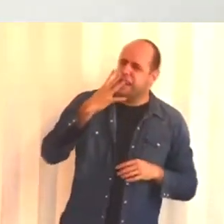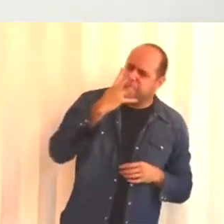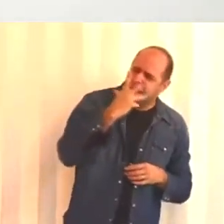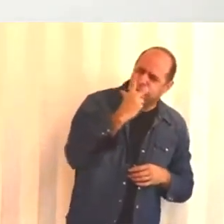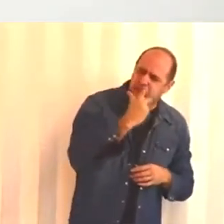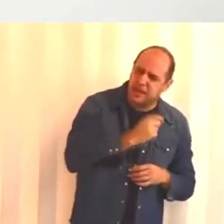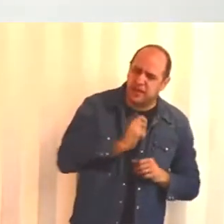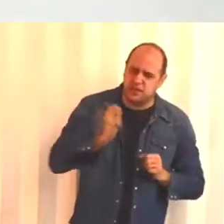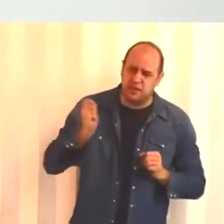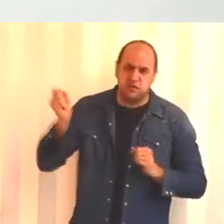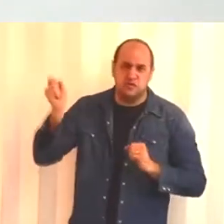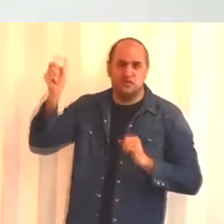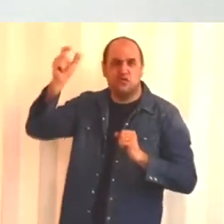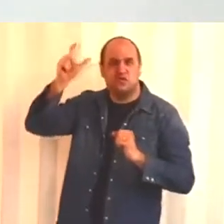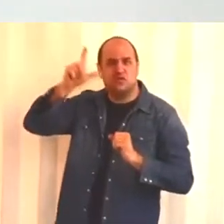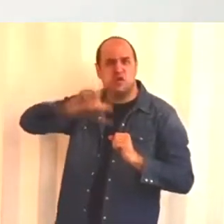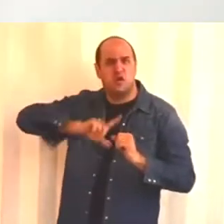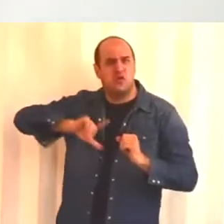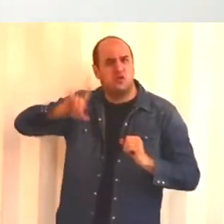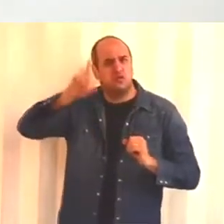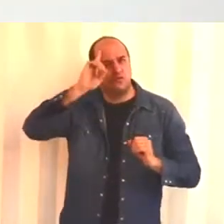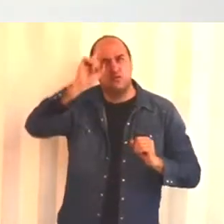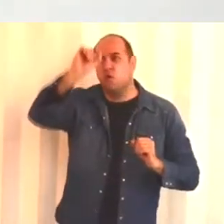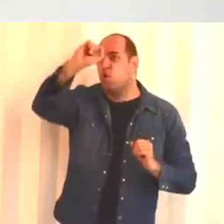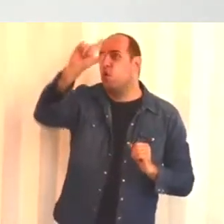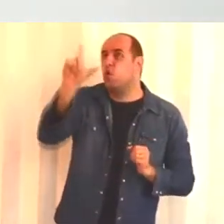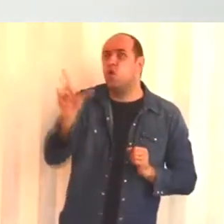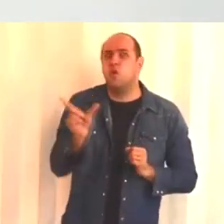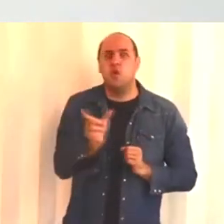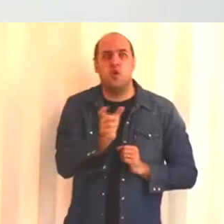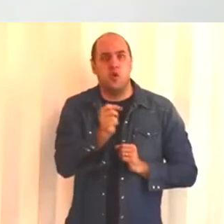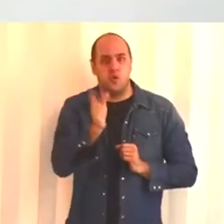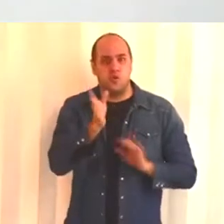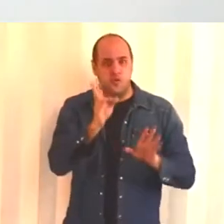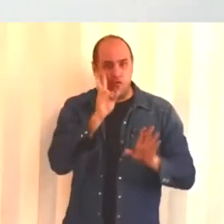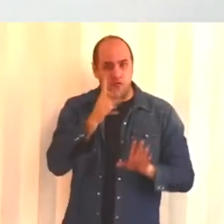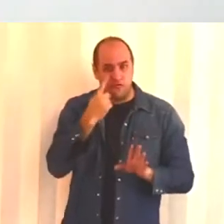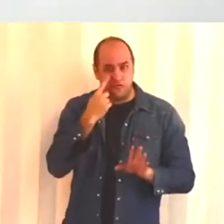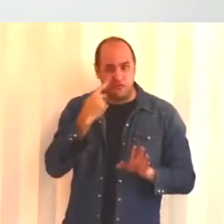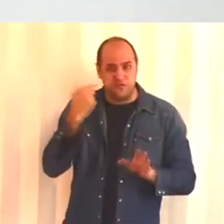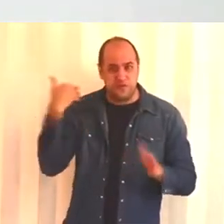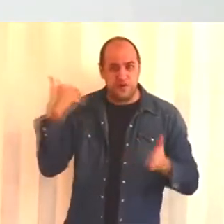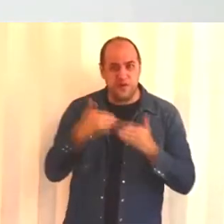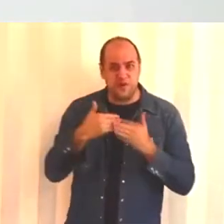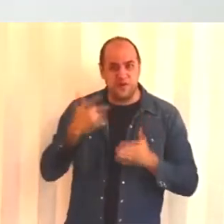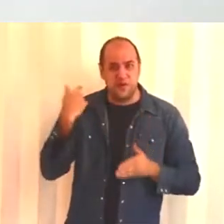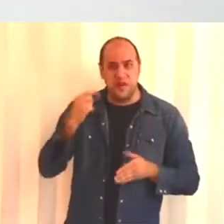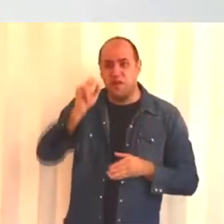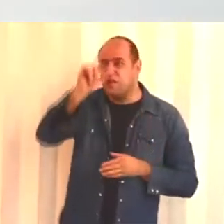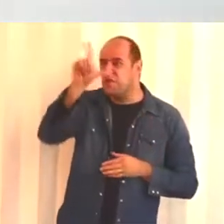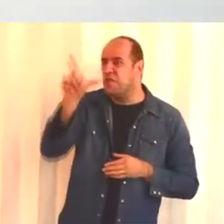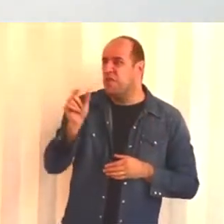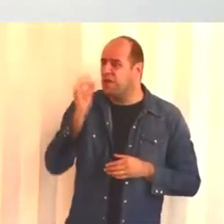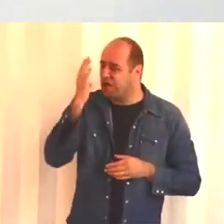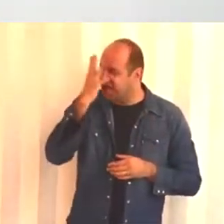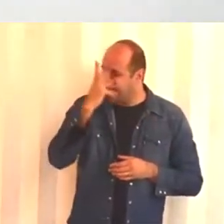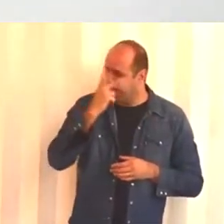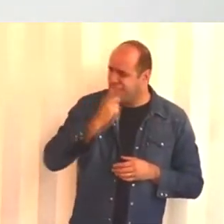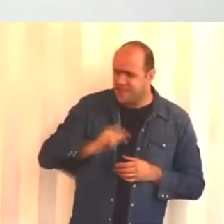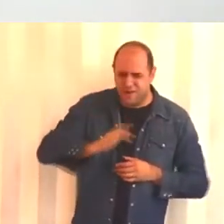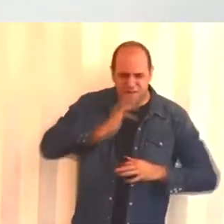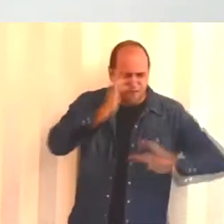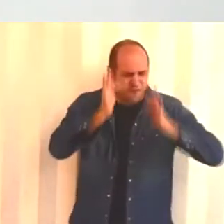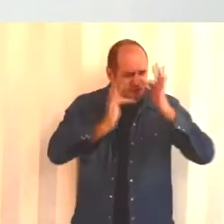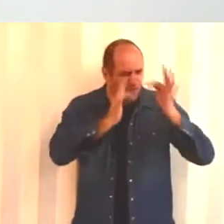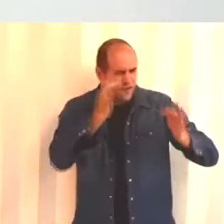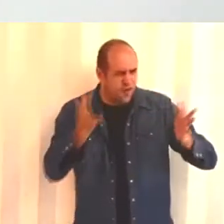passear do sol todos os dias, uma lua linda como aconteceu ultimamente aí. Ah, pastor, quanta coisa linda na fauna, na